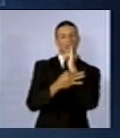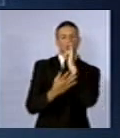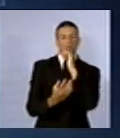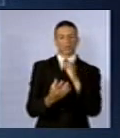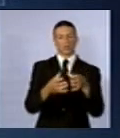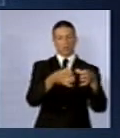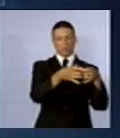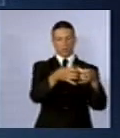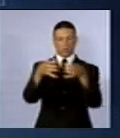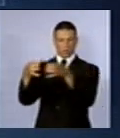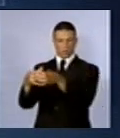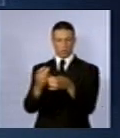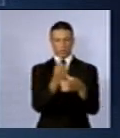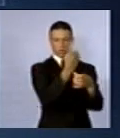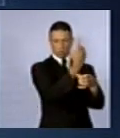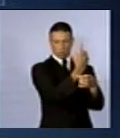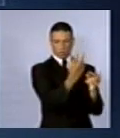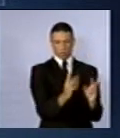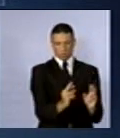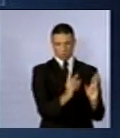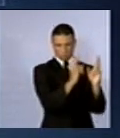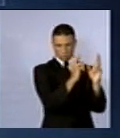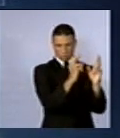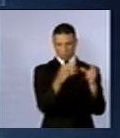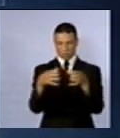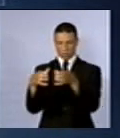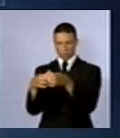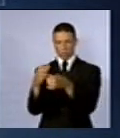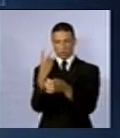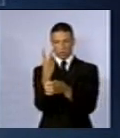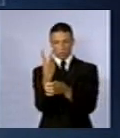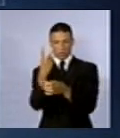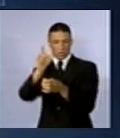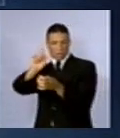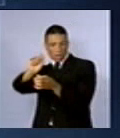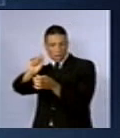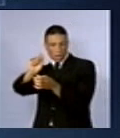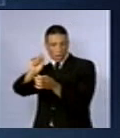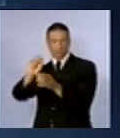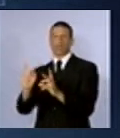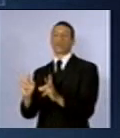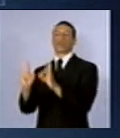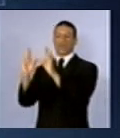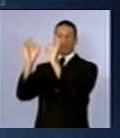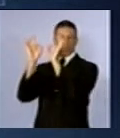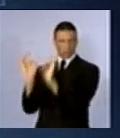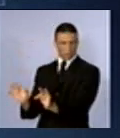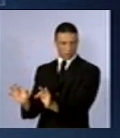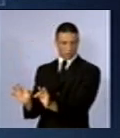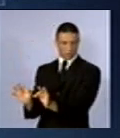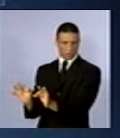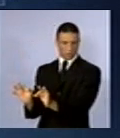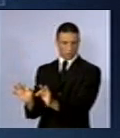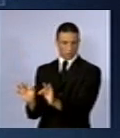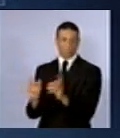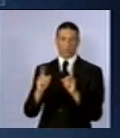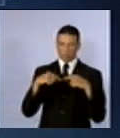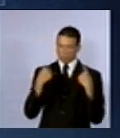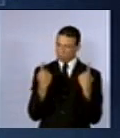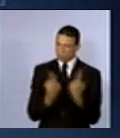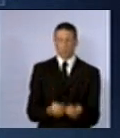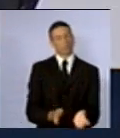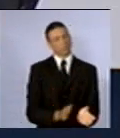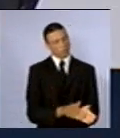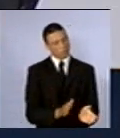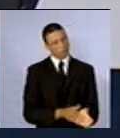1, carcinogênico, ou numa classificação 2A, provavelmente carcinogênico. Acho que a Suprema Corte teve, e parabenizo,